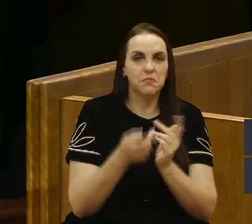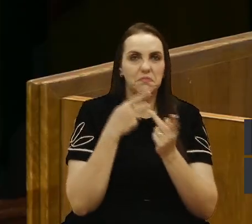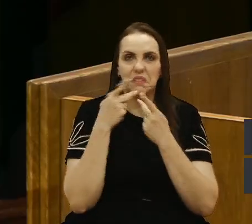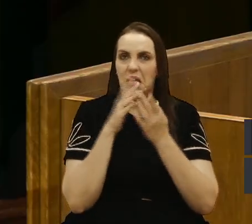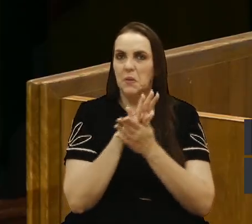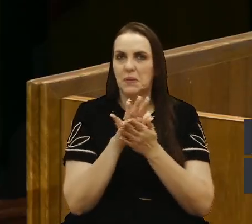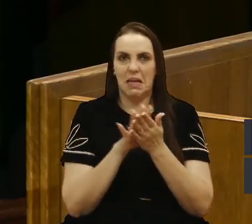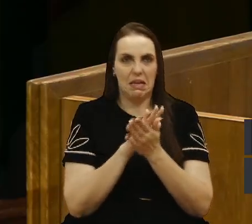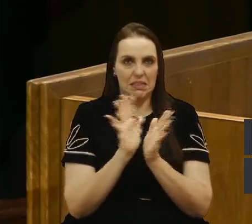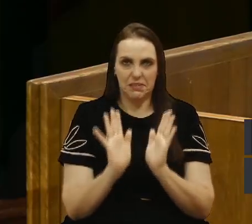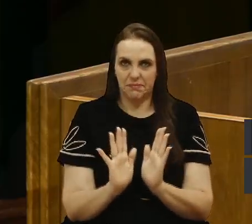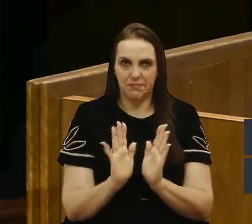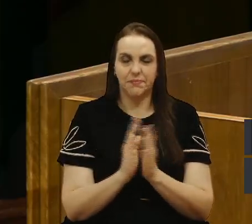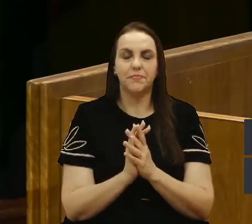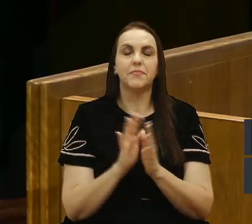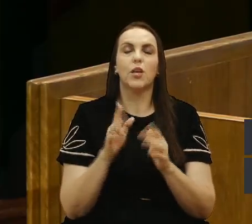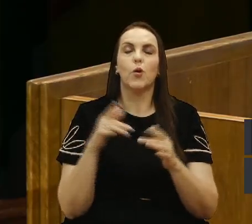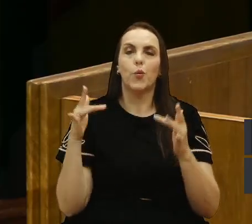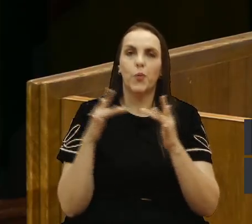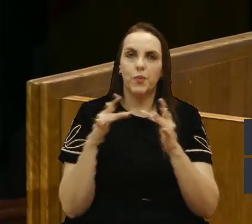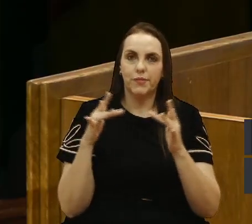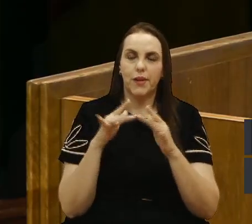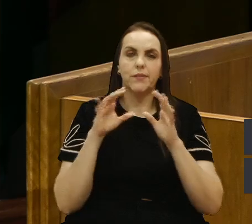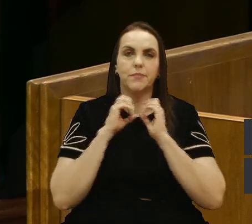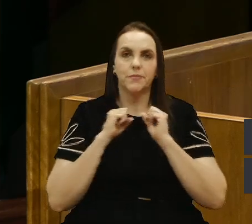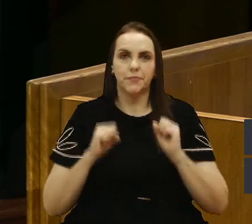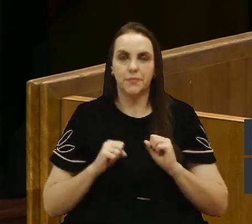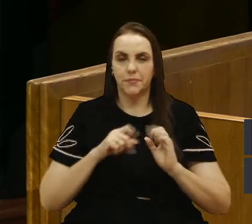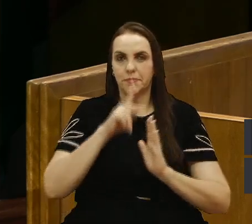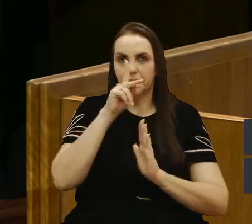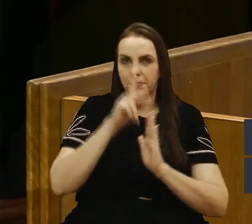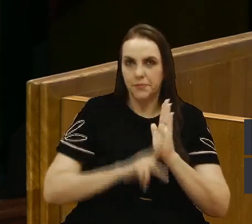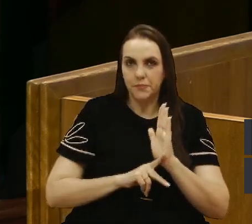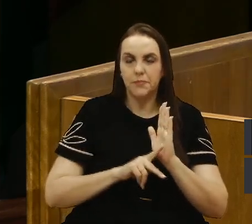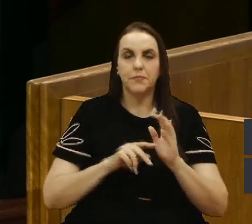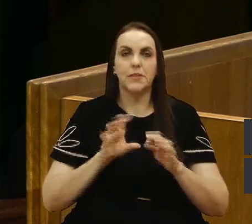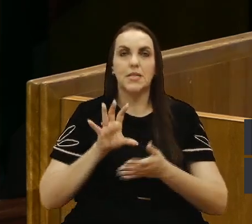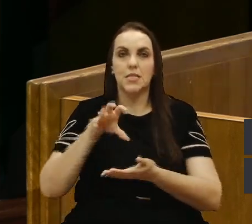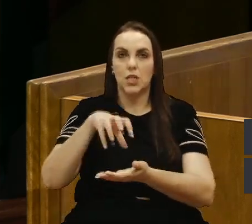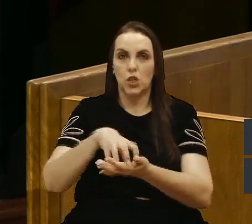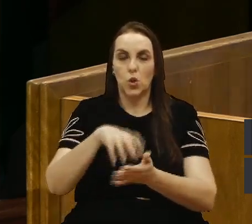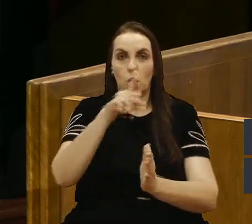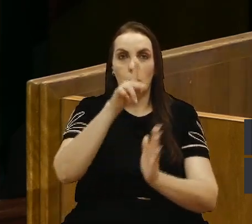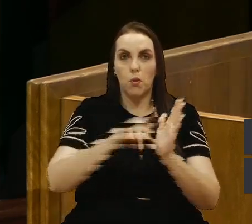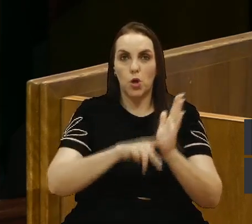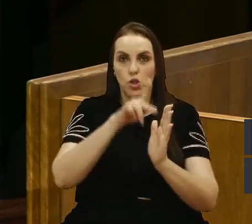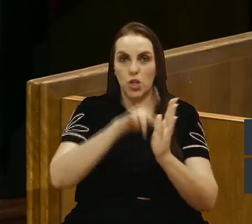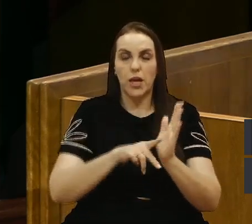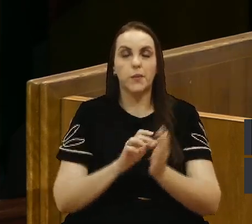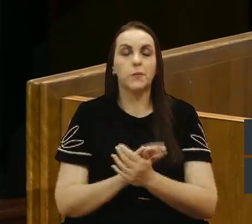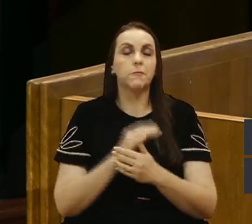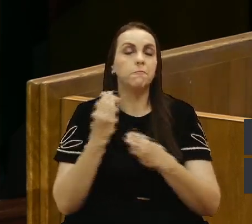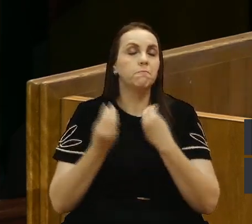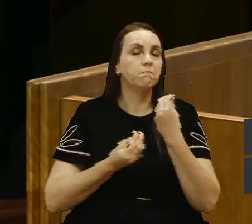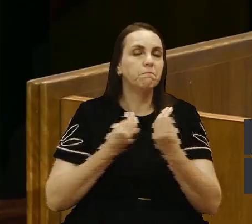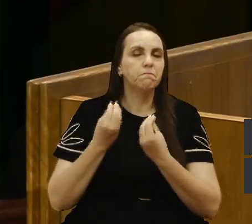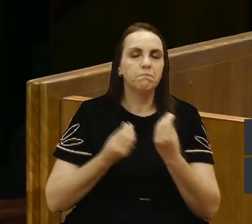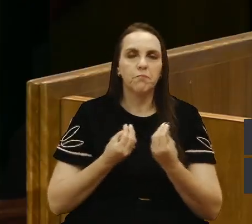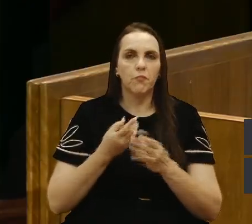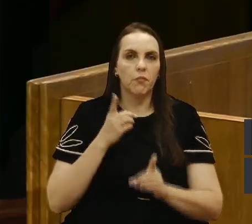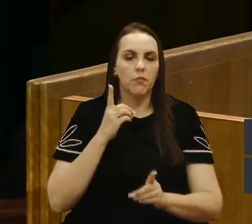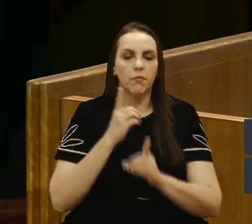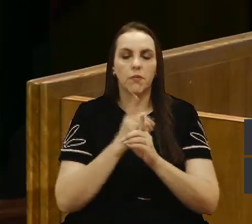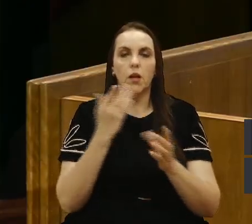com a Secretaria de Planejamento, com o setor de projetos, tentando identificar como é que vai ficar essa comunidade, porque eu